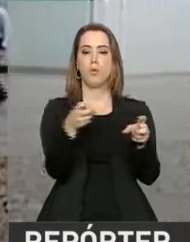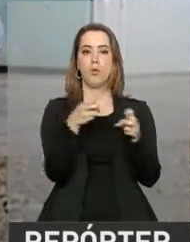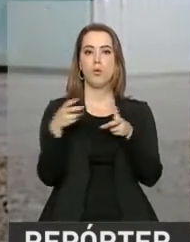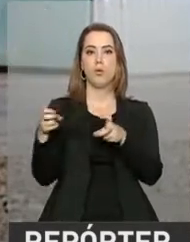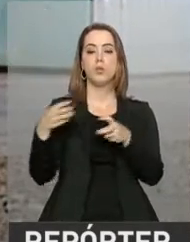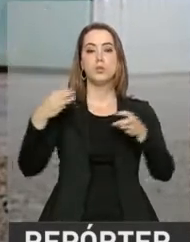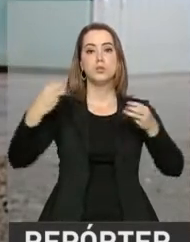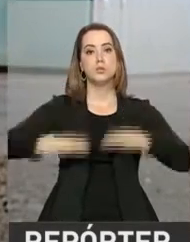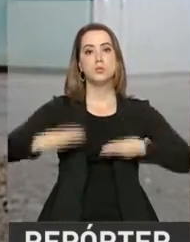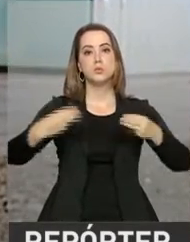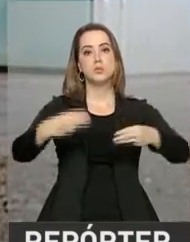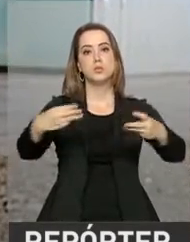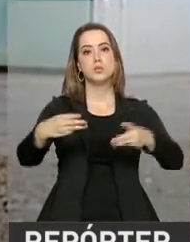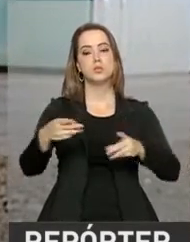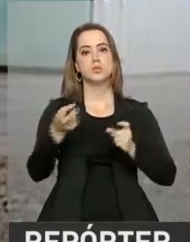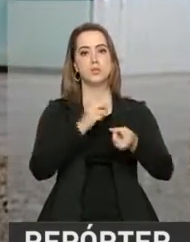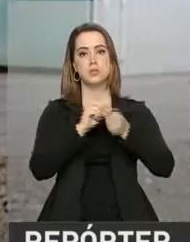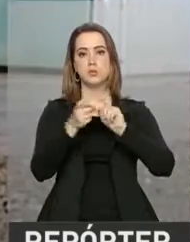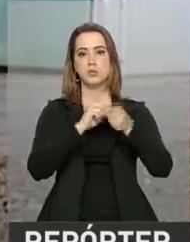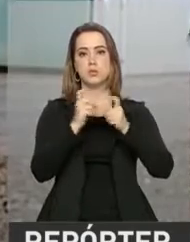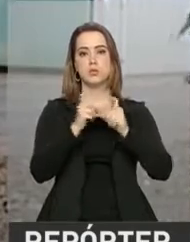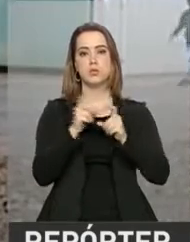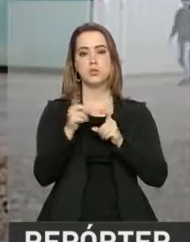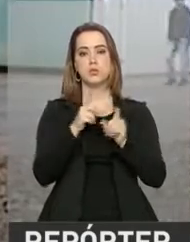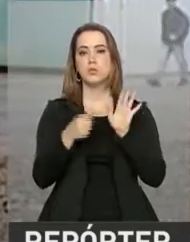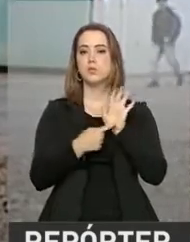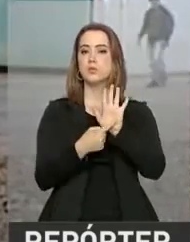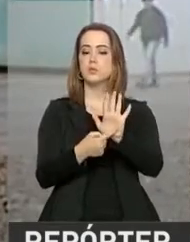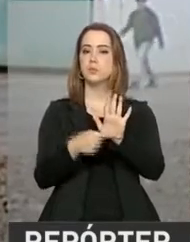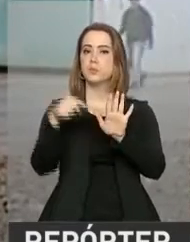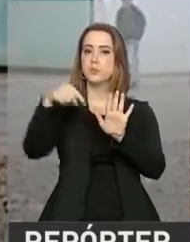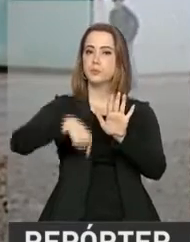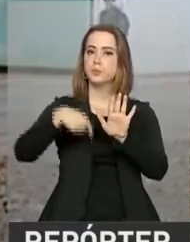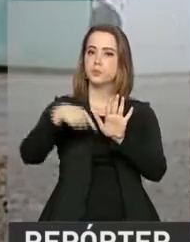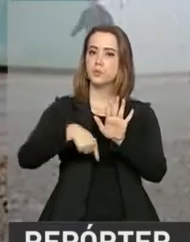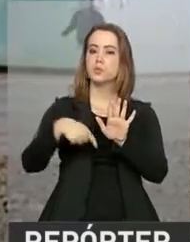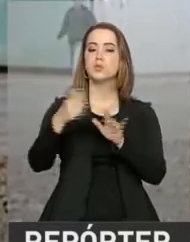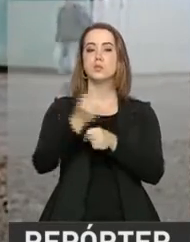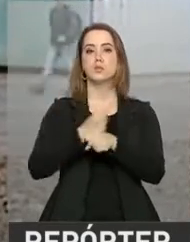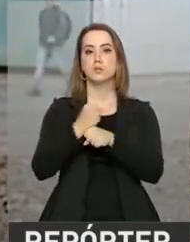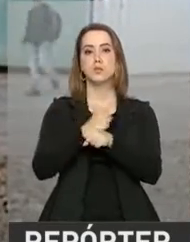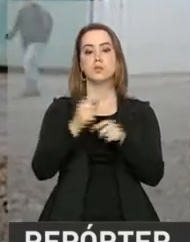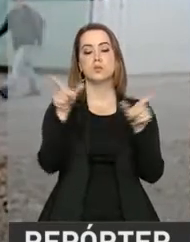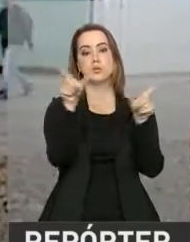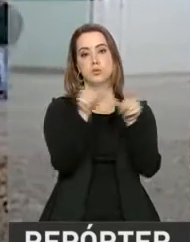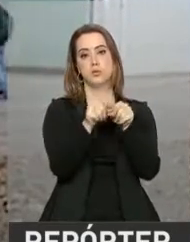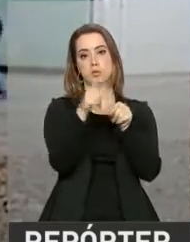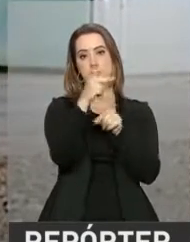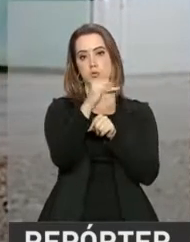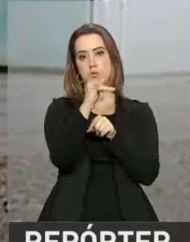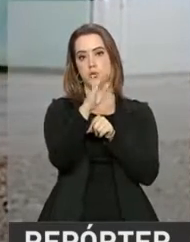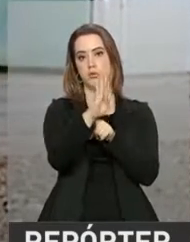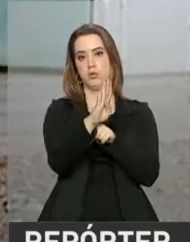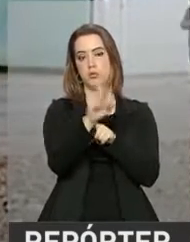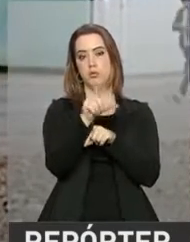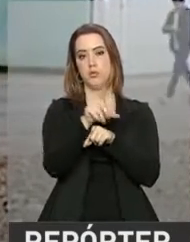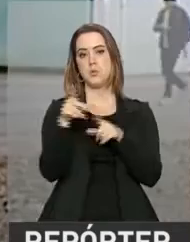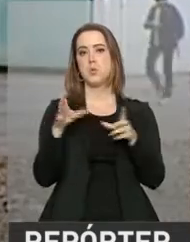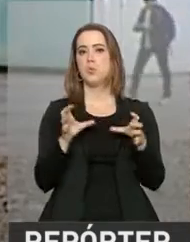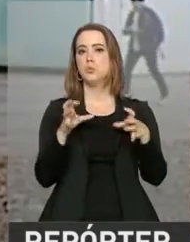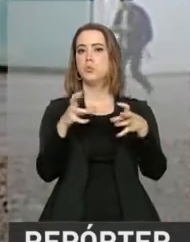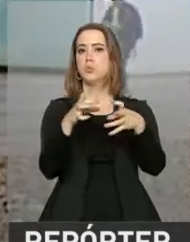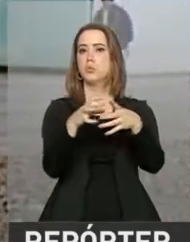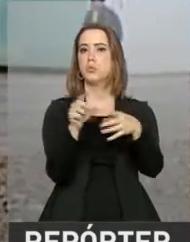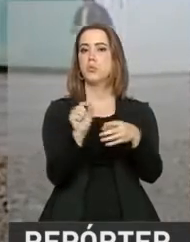Ministério da Fazenda indicam que no último trimestre deste ano, o PIB, que é o conjunto de bens, serviços e riquezas